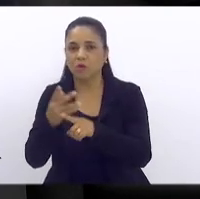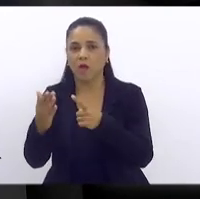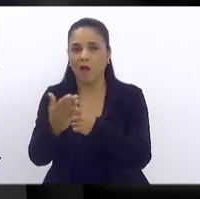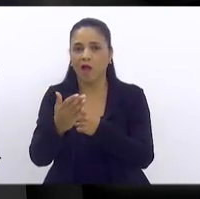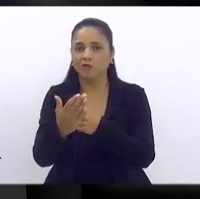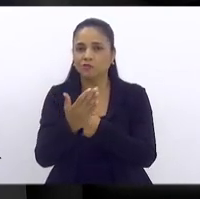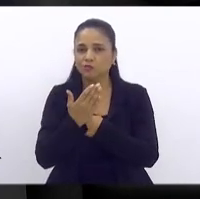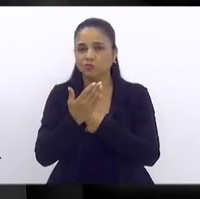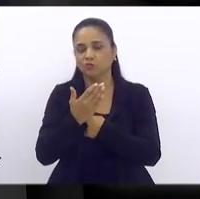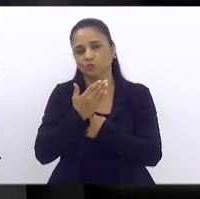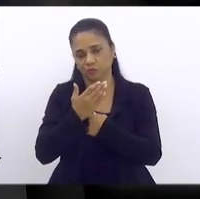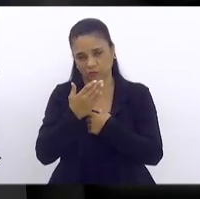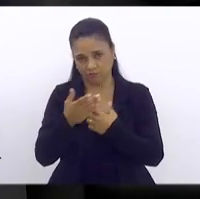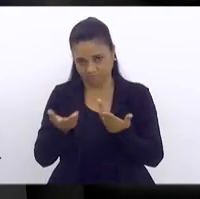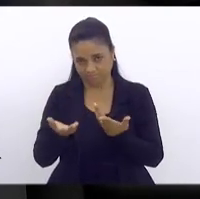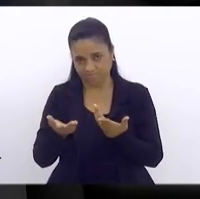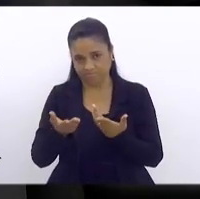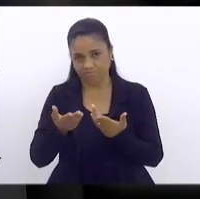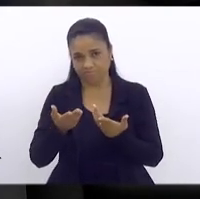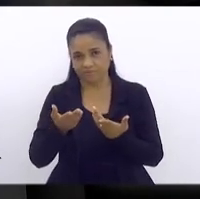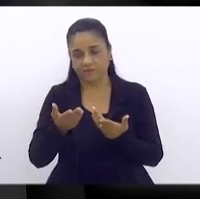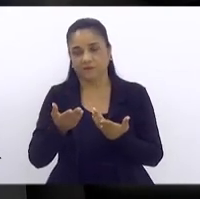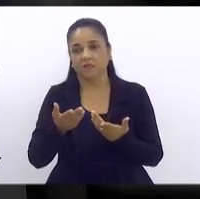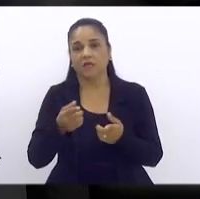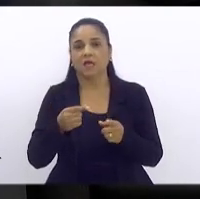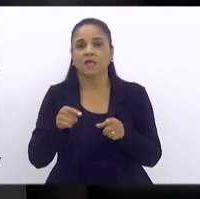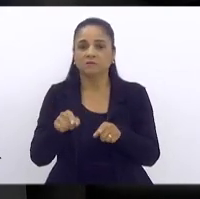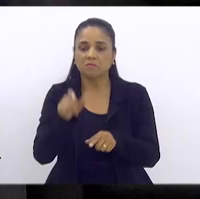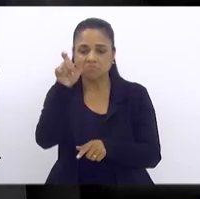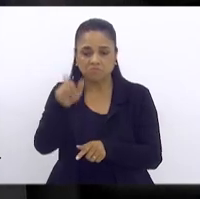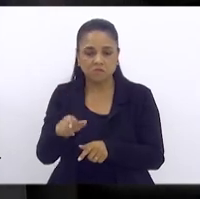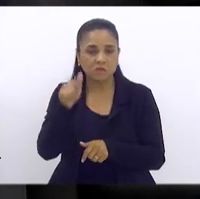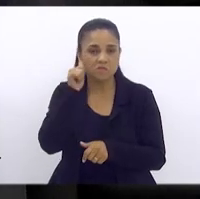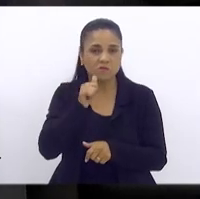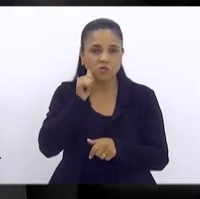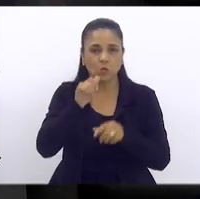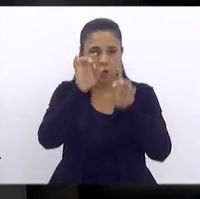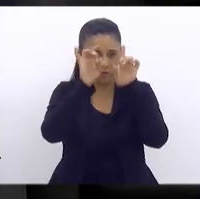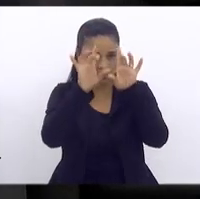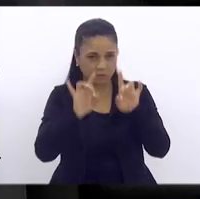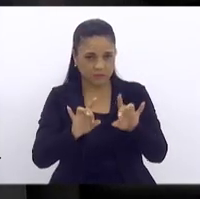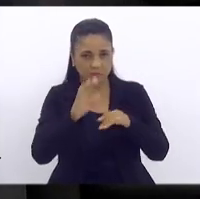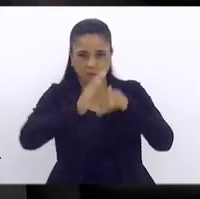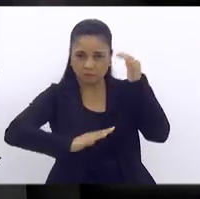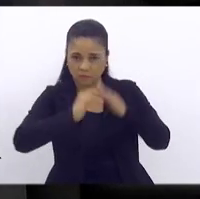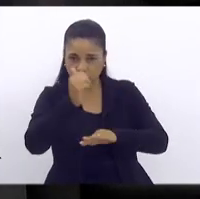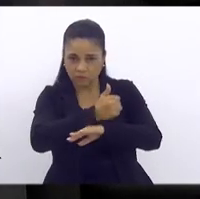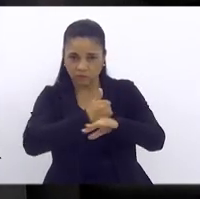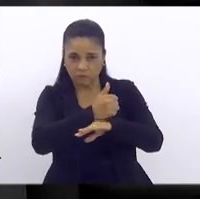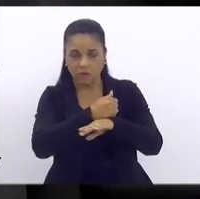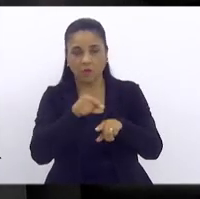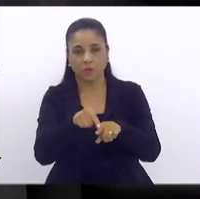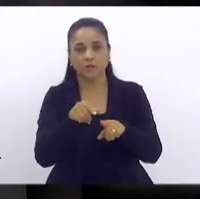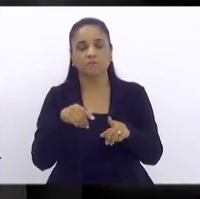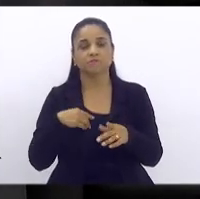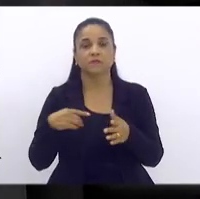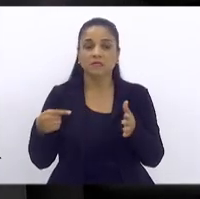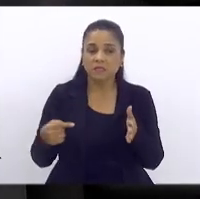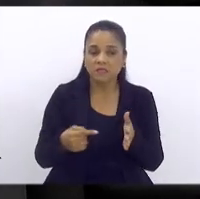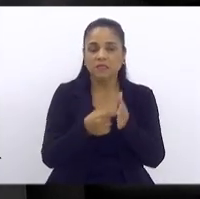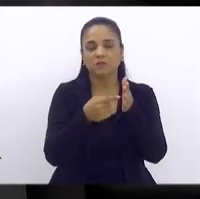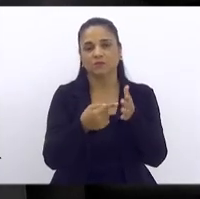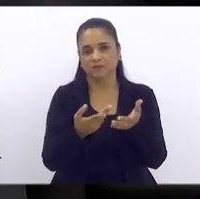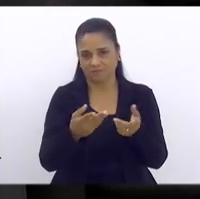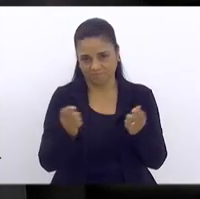enfrentamento. Daí, sim, se abrir com uma pessoa especializada, né, uma equipe especializada, e aí depois, eventualmente, fazer essa denúncia. E